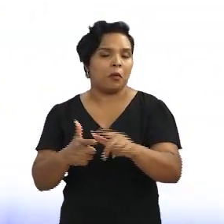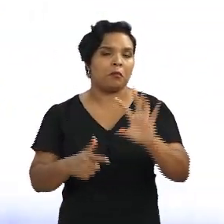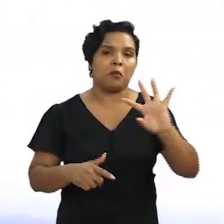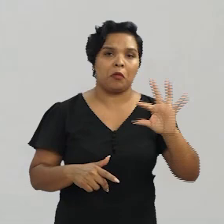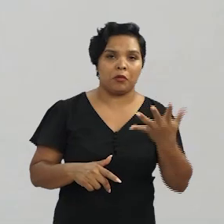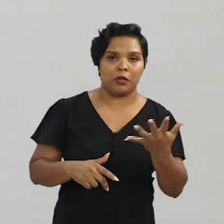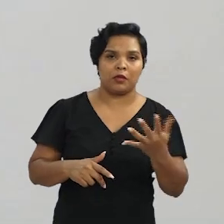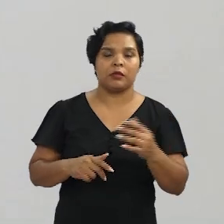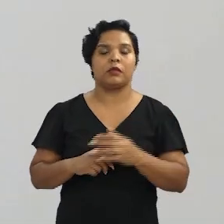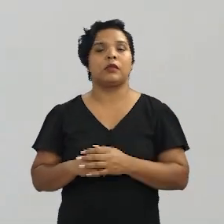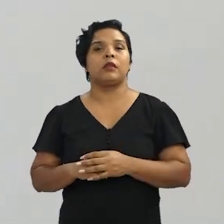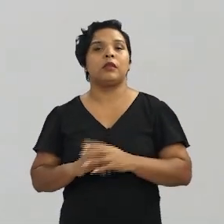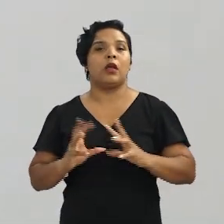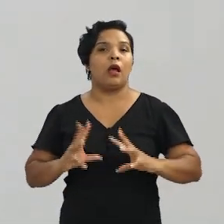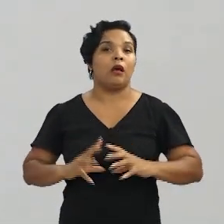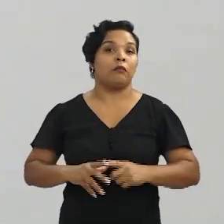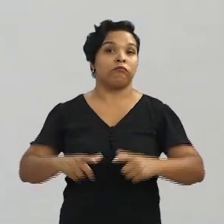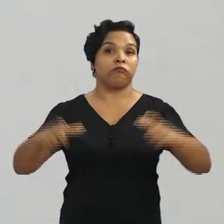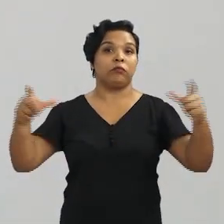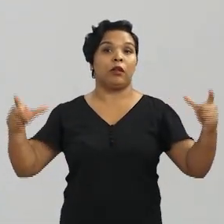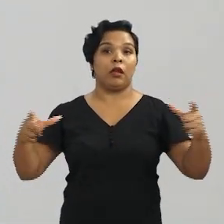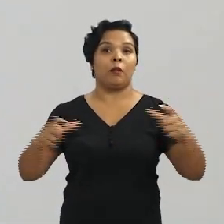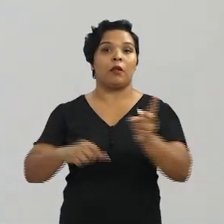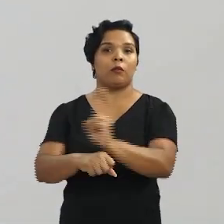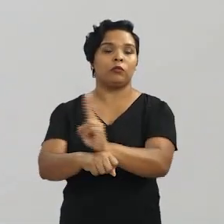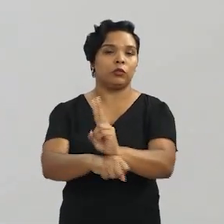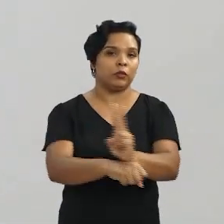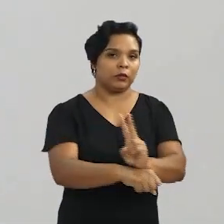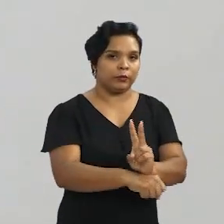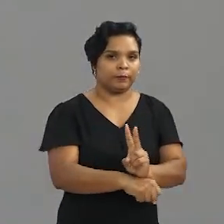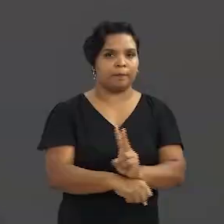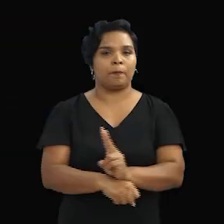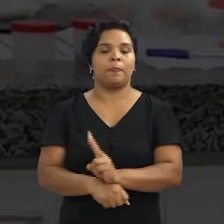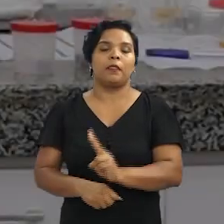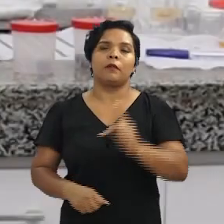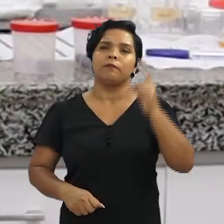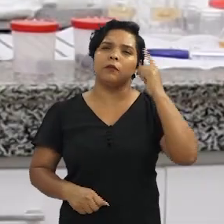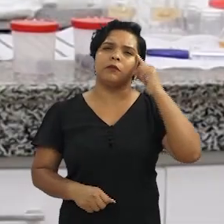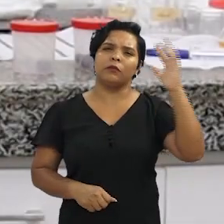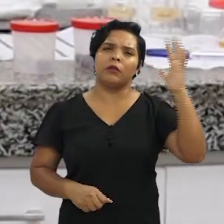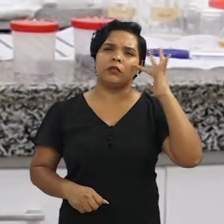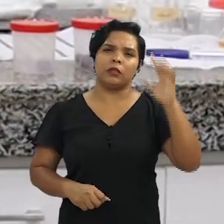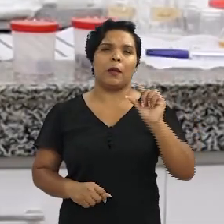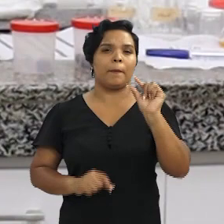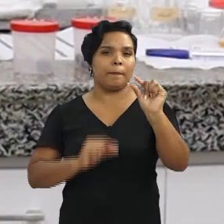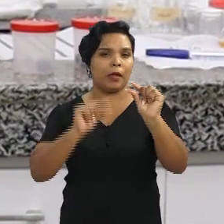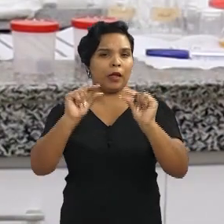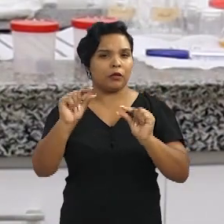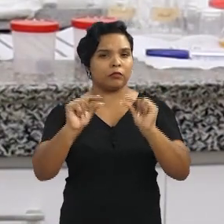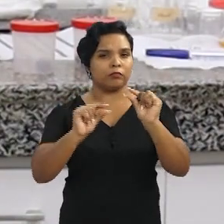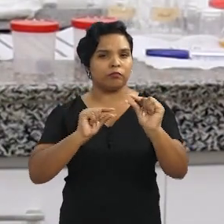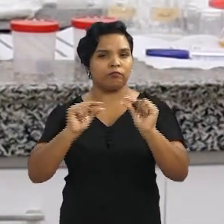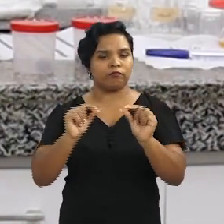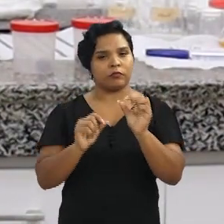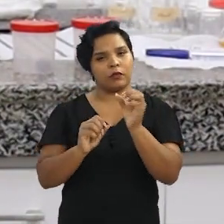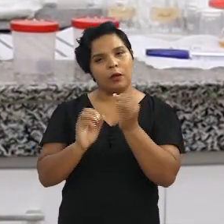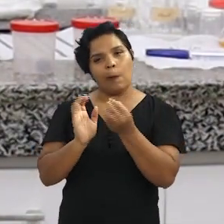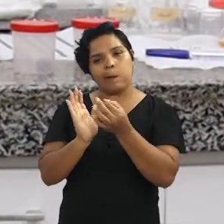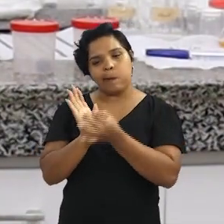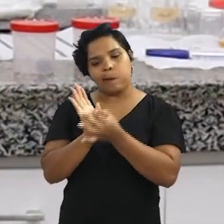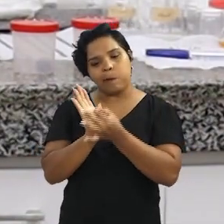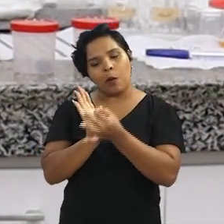deformação, por exemplo, o que abre uma gama de possibilidades no âmbito do monitoramento das construções. Vamos imaginar pequenos grãos, né,